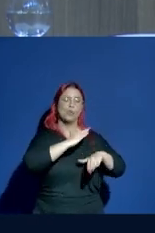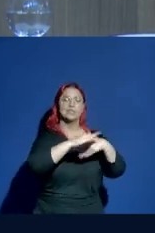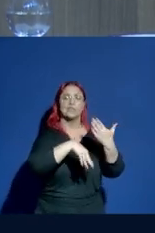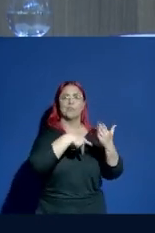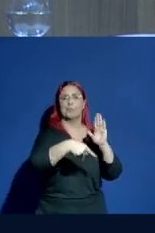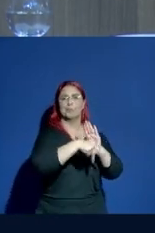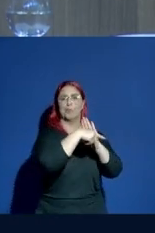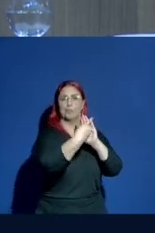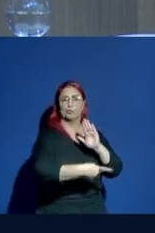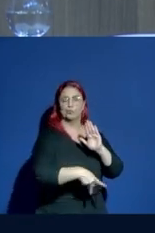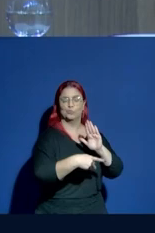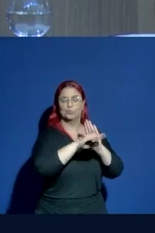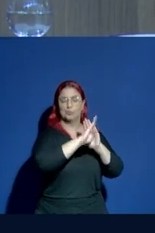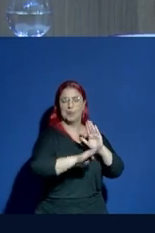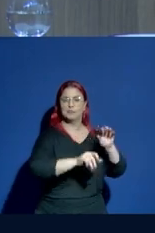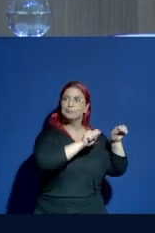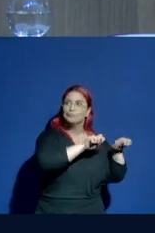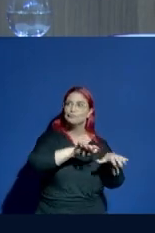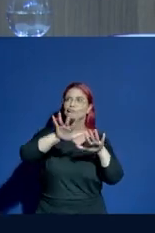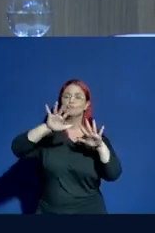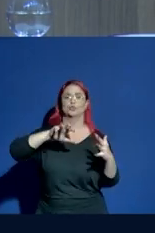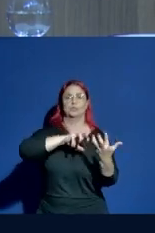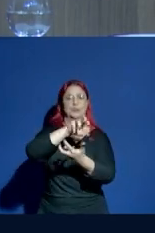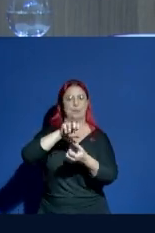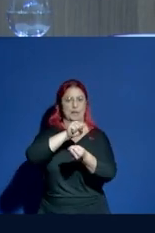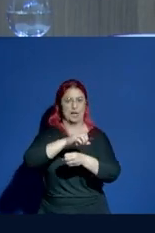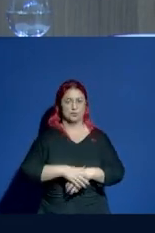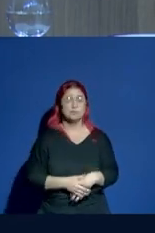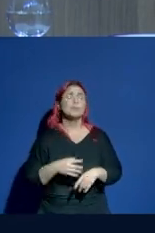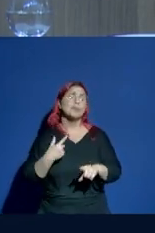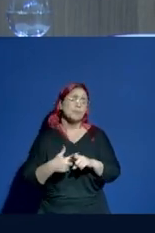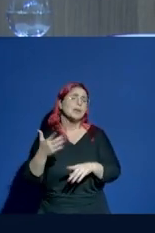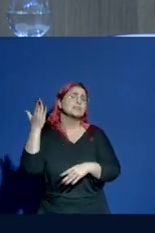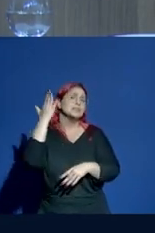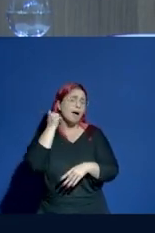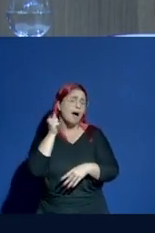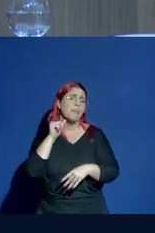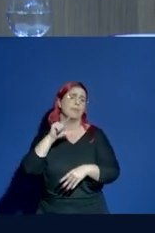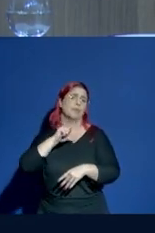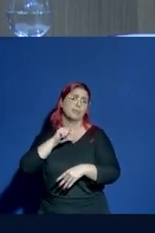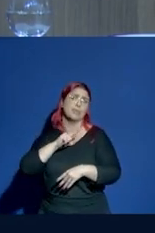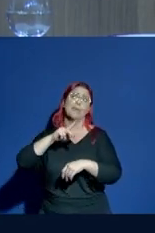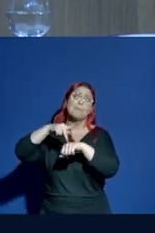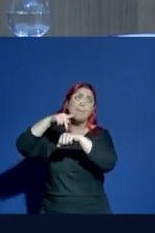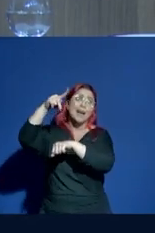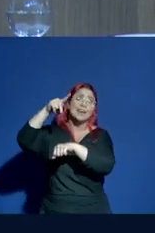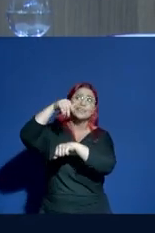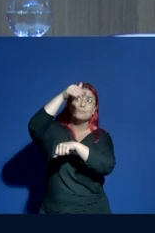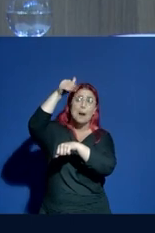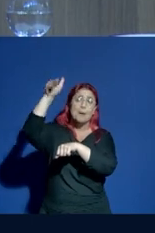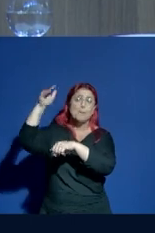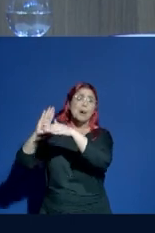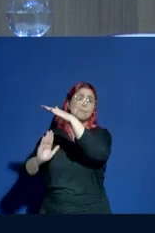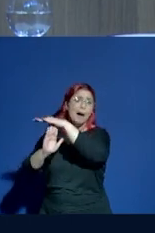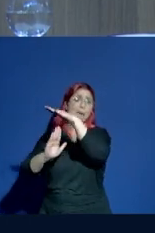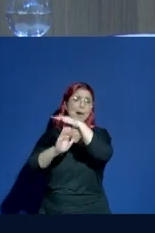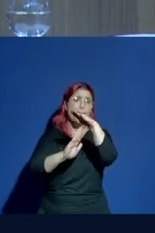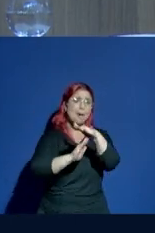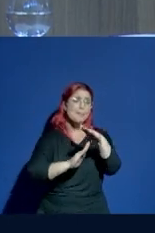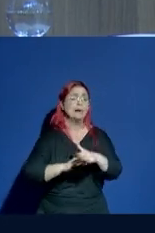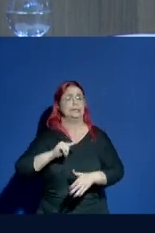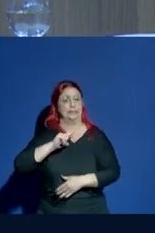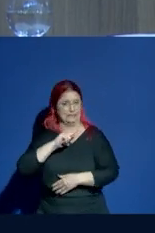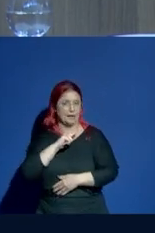de acertou com a questão da sustentabilidade é porque até porque as barreiras as barreiras dos países desenvolvidos existem